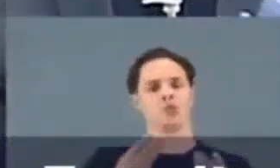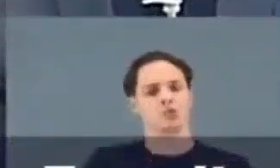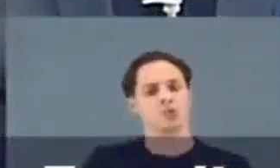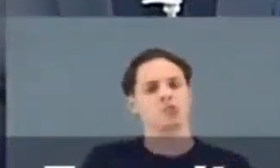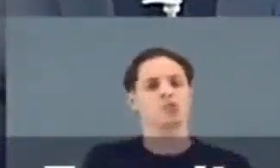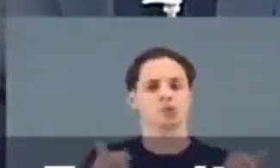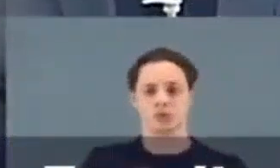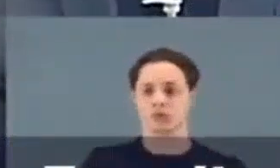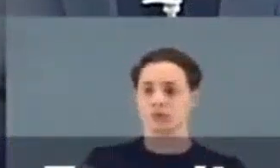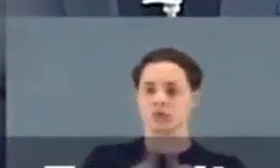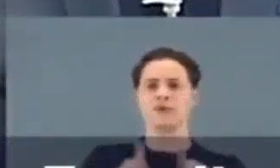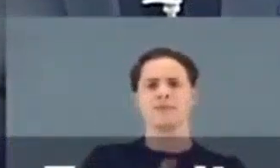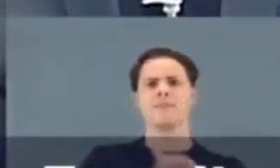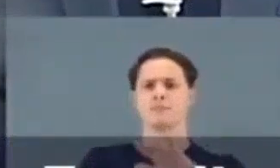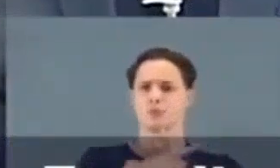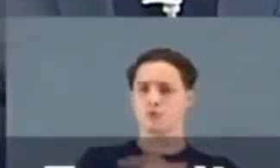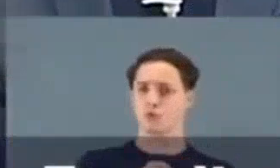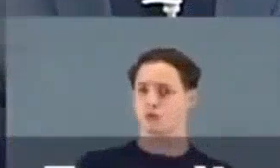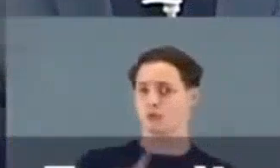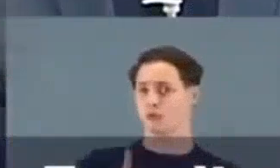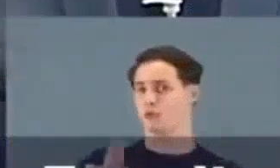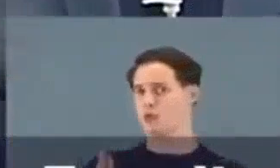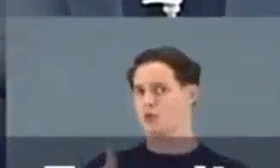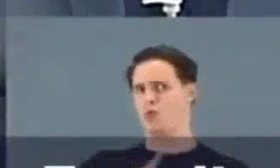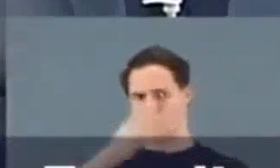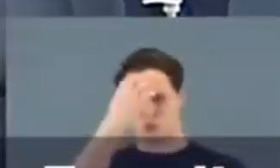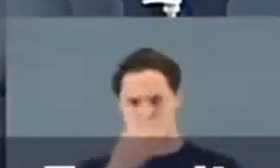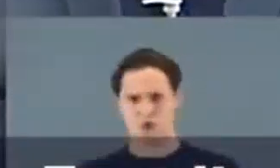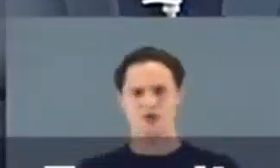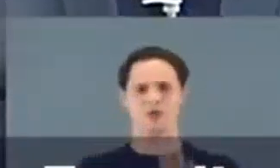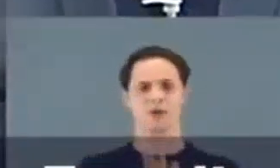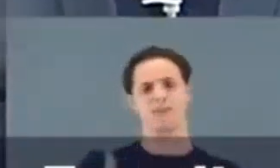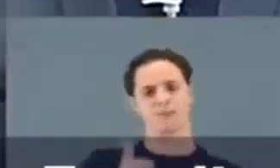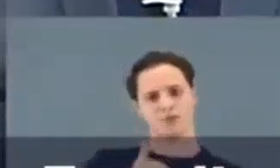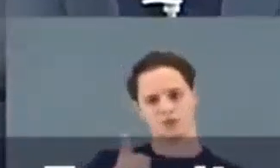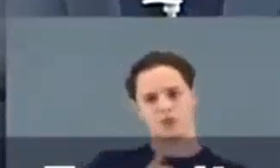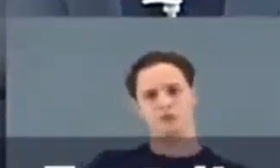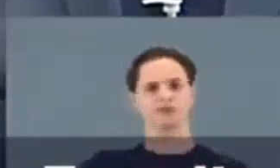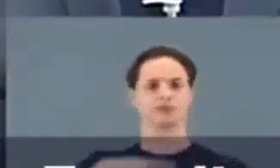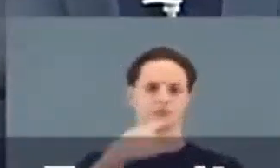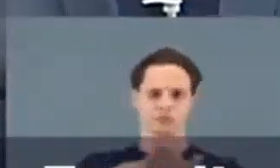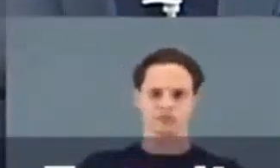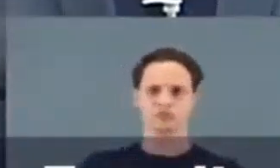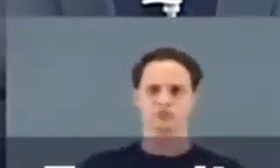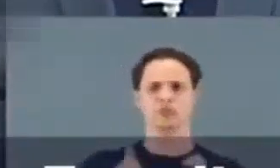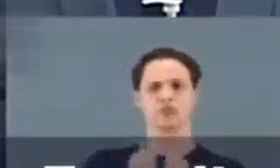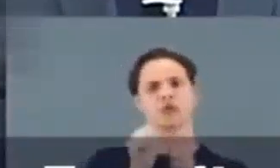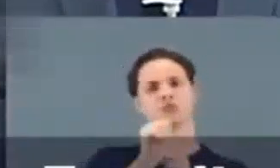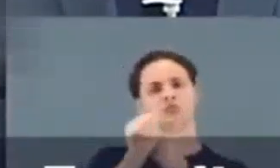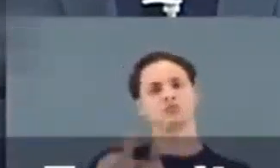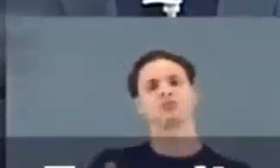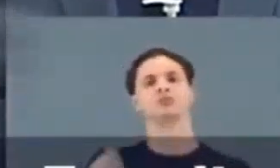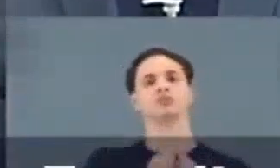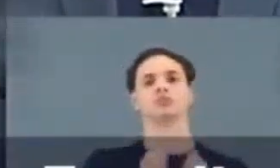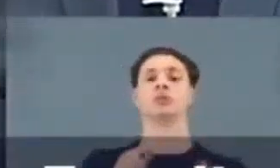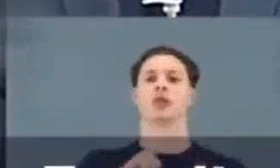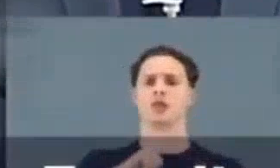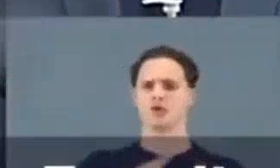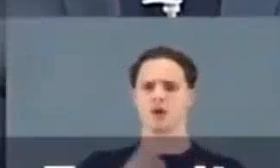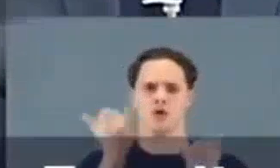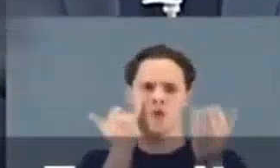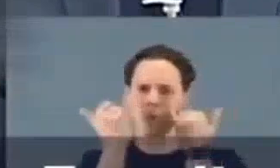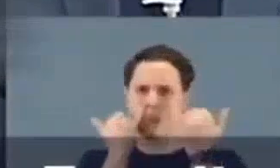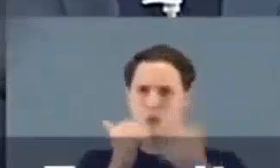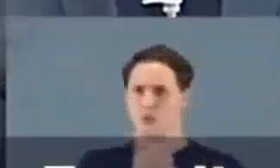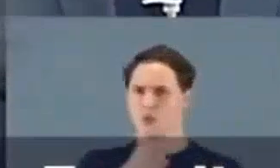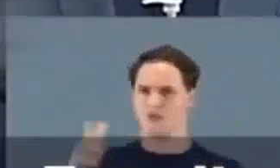cuidado. A CGU é um órgão muito sério, com profissionais extremamente comprometidos. Eles acompanham tudo isso. Não existe essas informações.